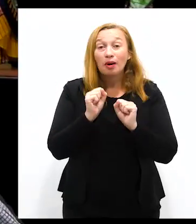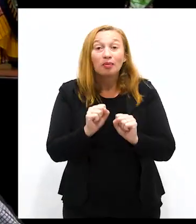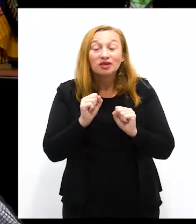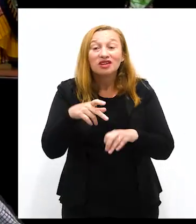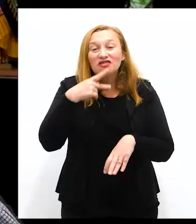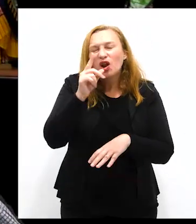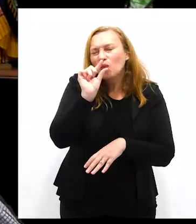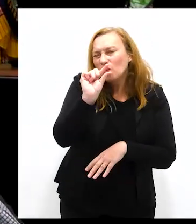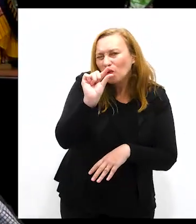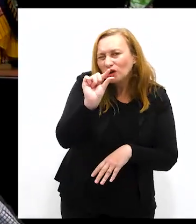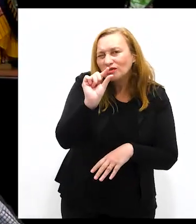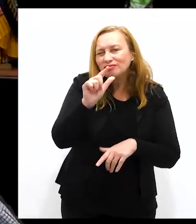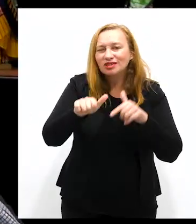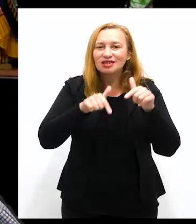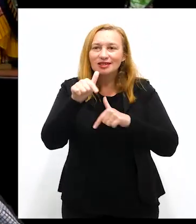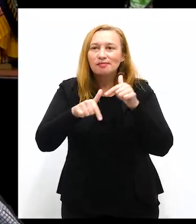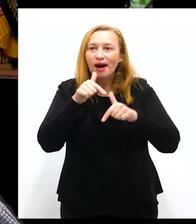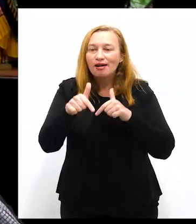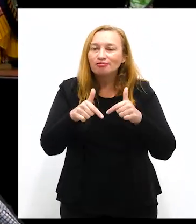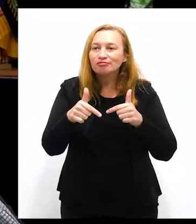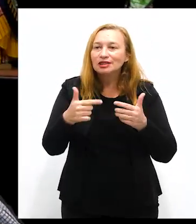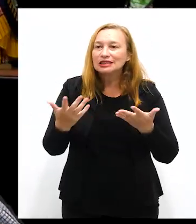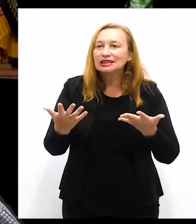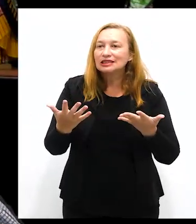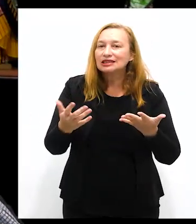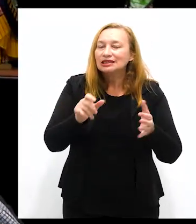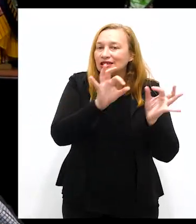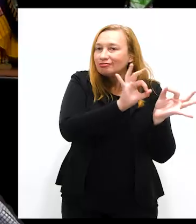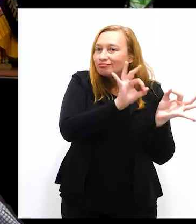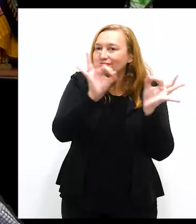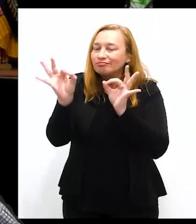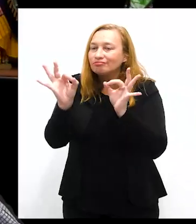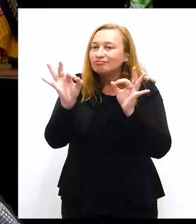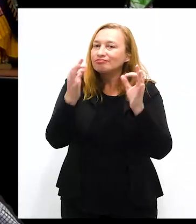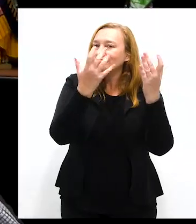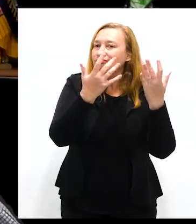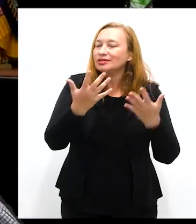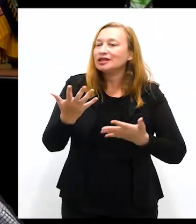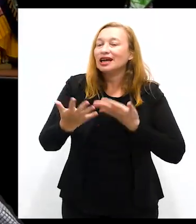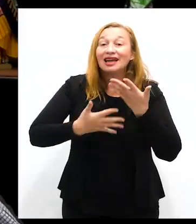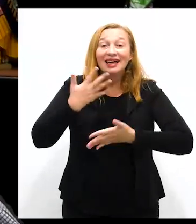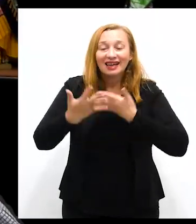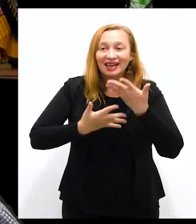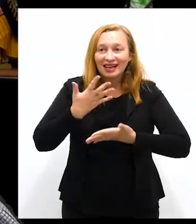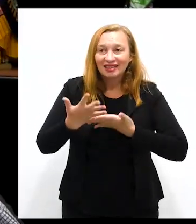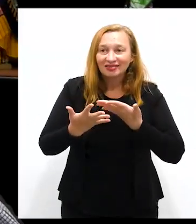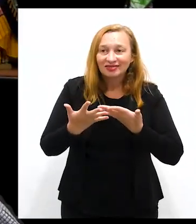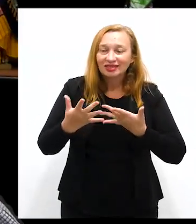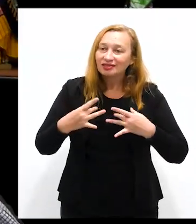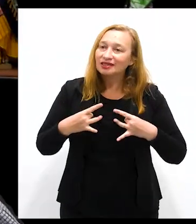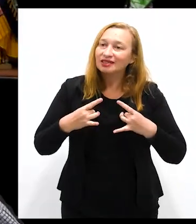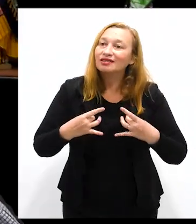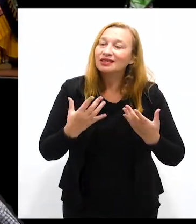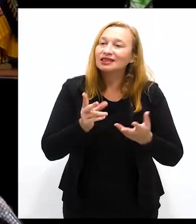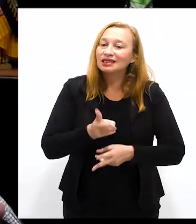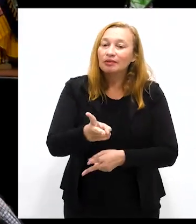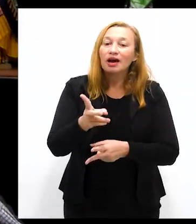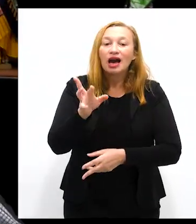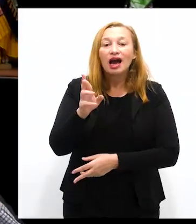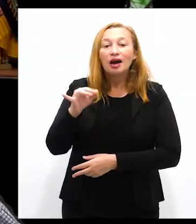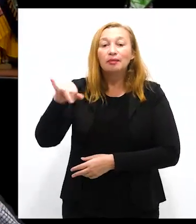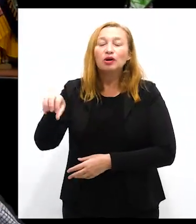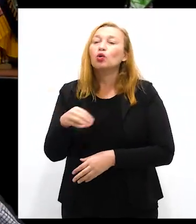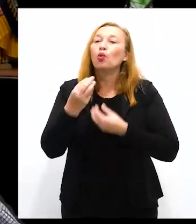eu voltasse, né, para poder falar mais um pouco sobre esse trabalho. E ao grande público que está nos ouvindo e